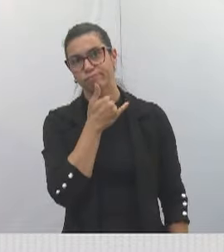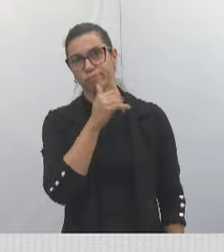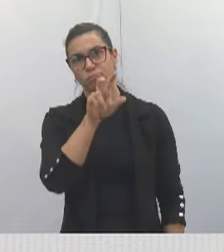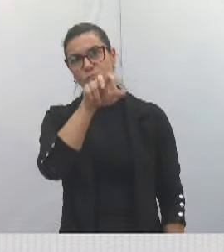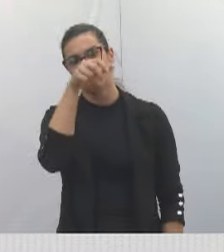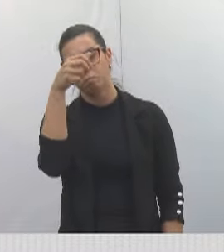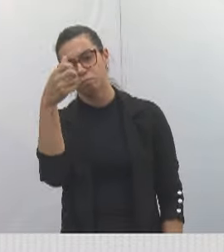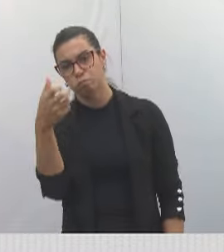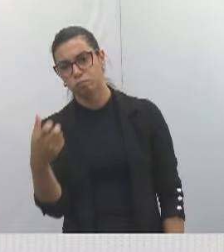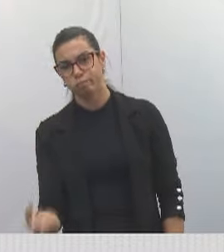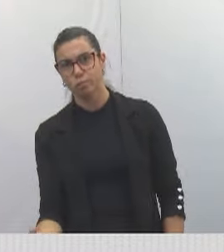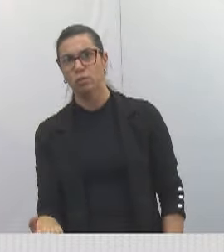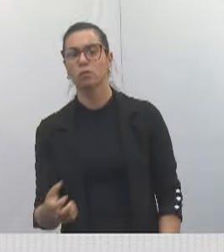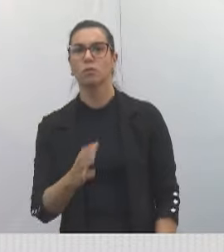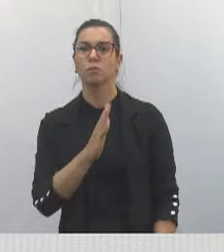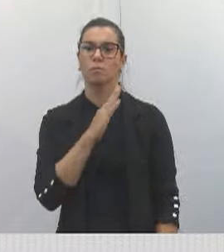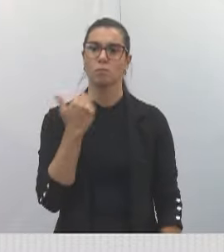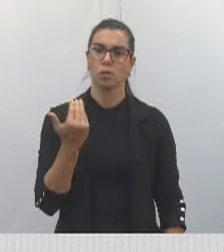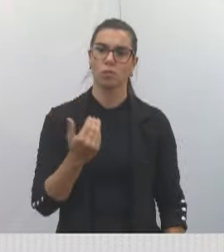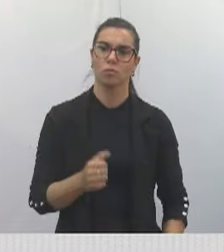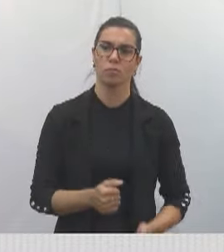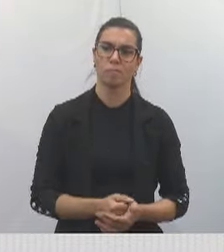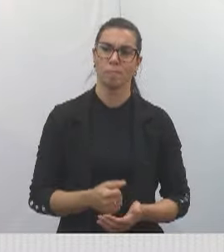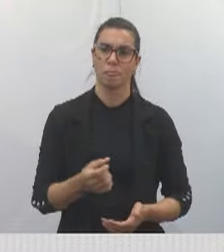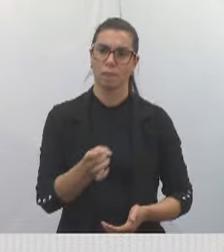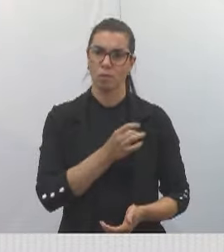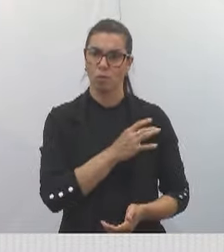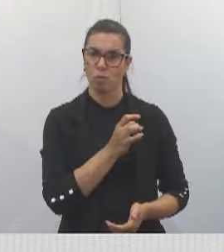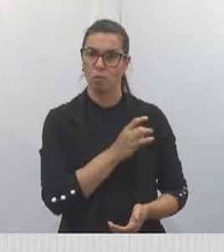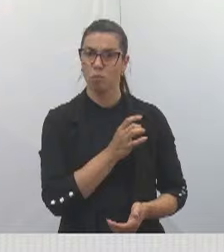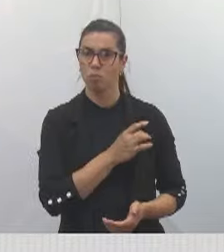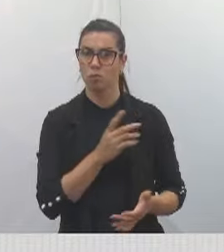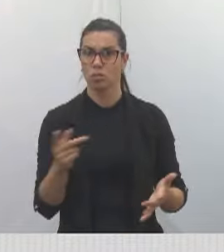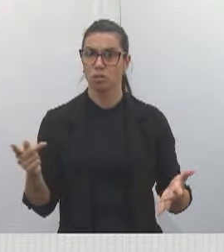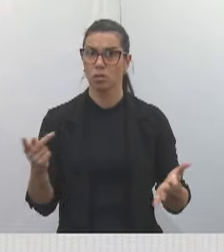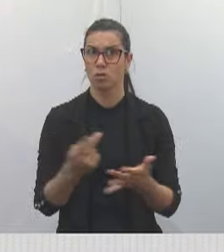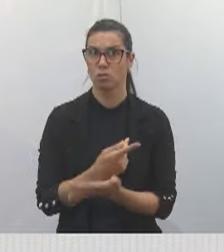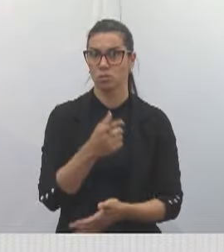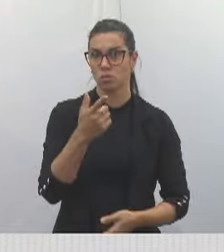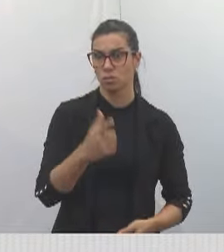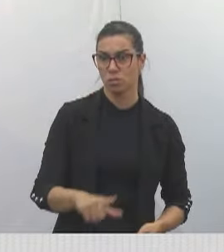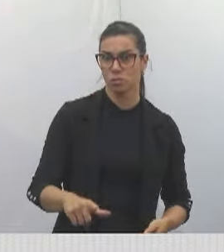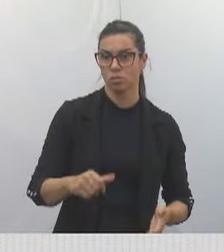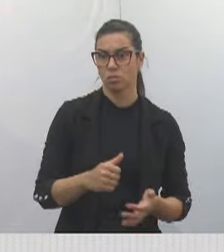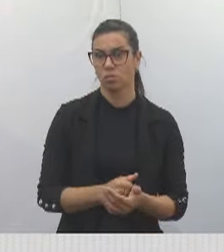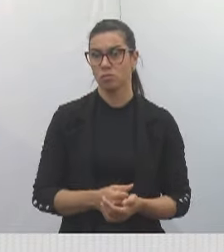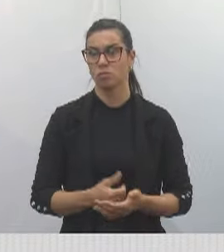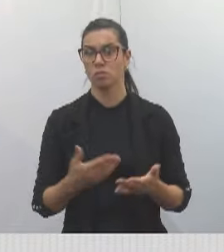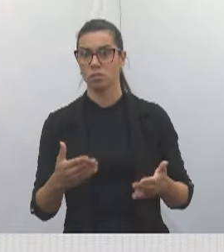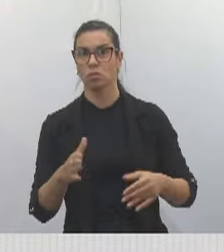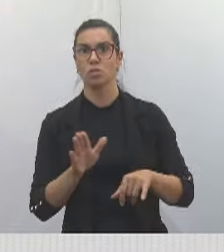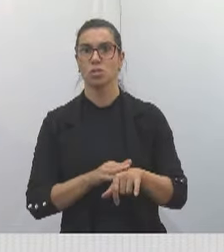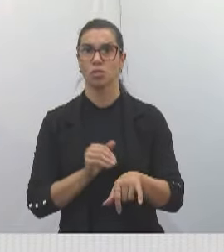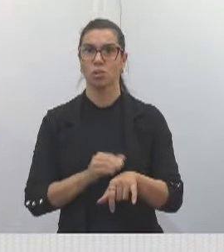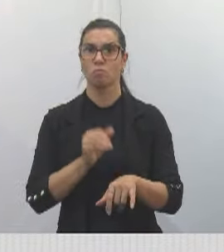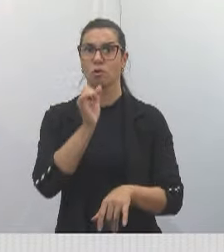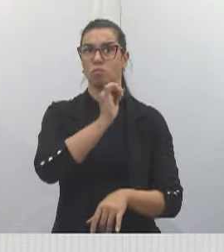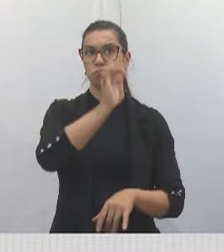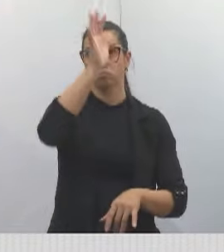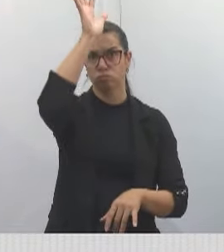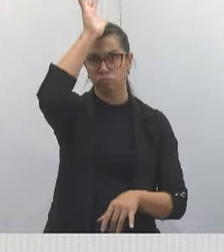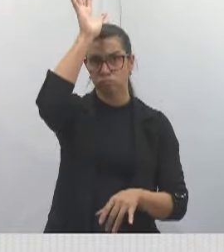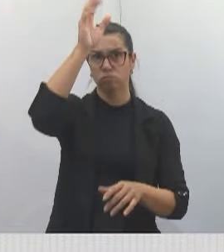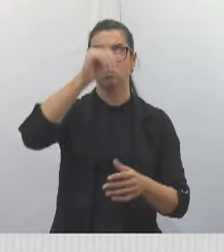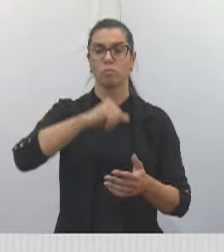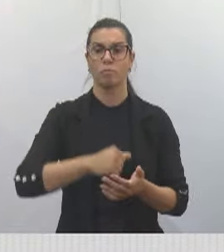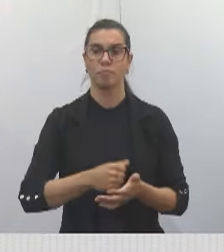nono andar. Com medo de que isso acontecesse com o outro bichinho, Aí os vizinhos chamaram os bombeiros. Foi preciso fazer um